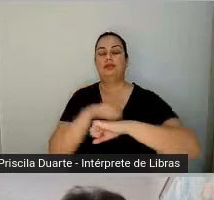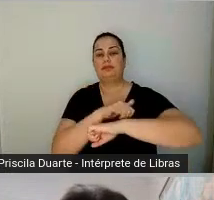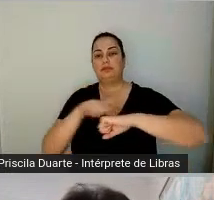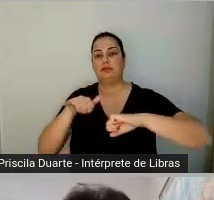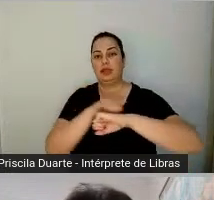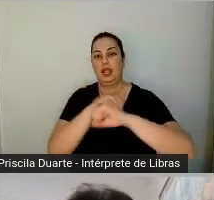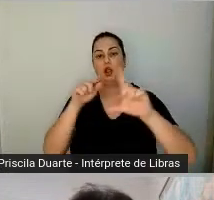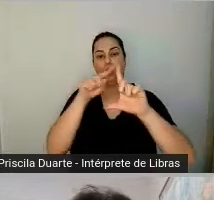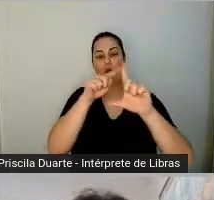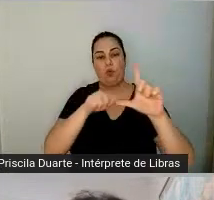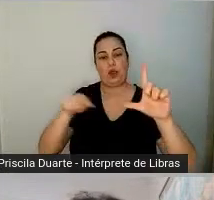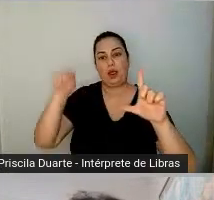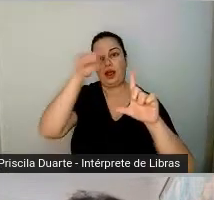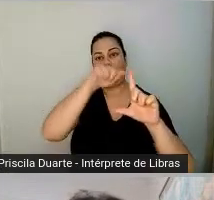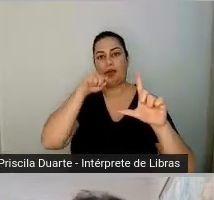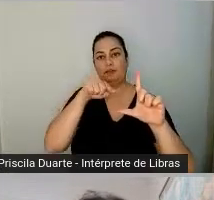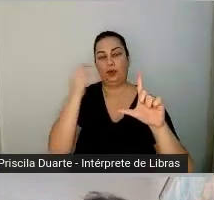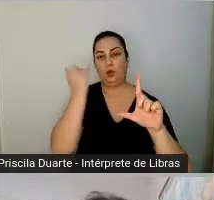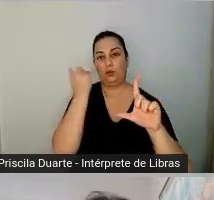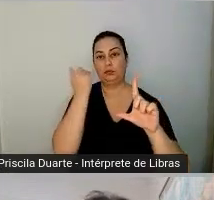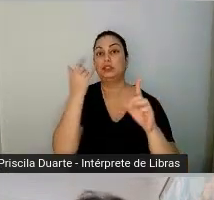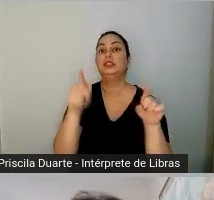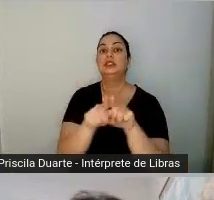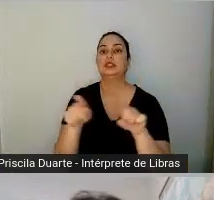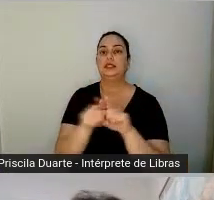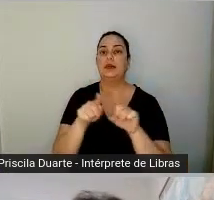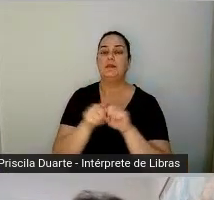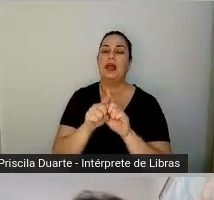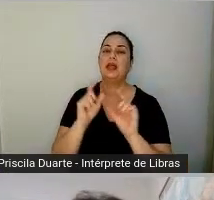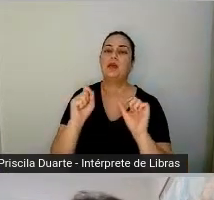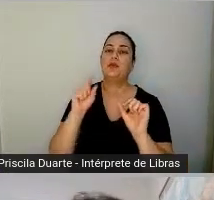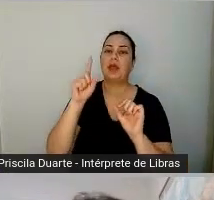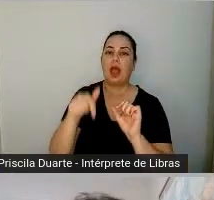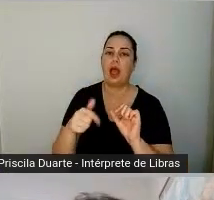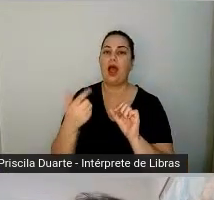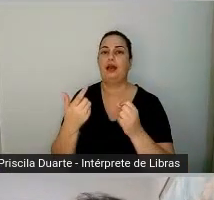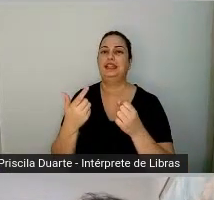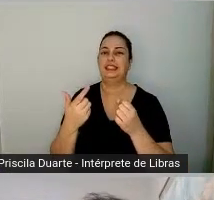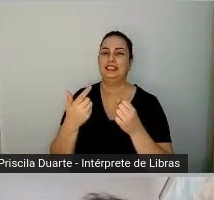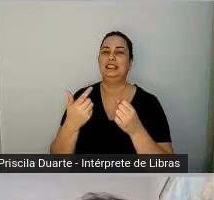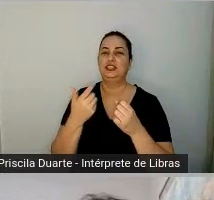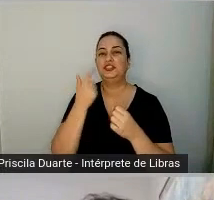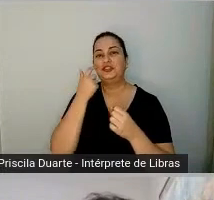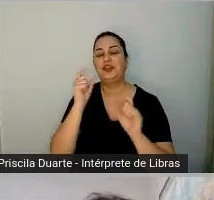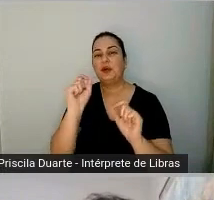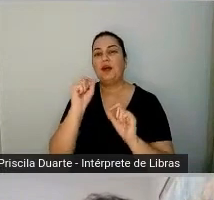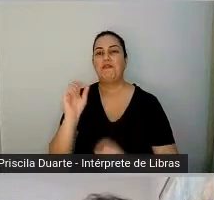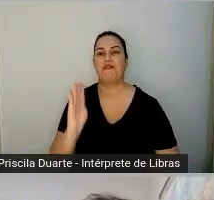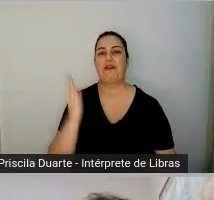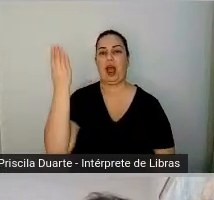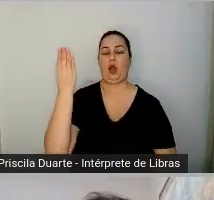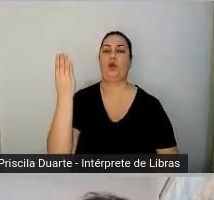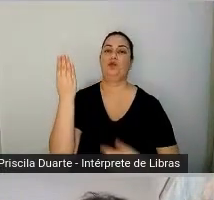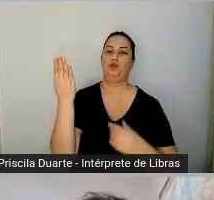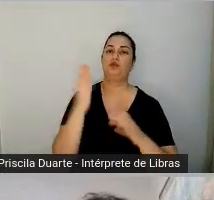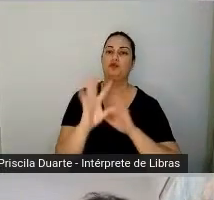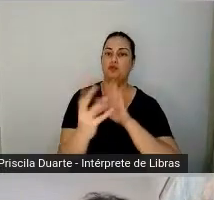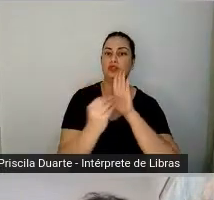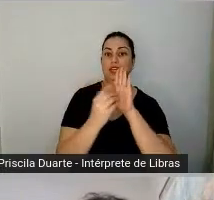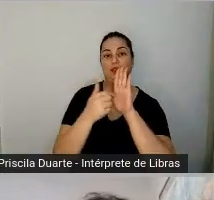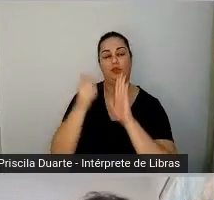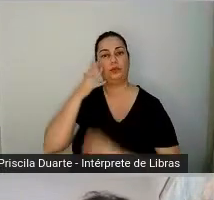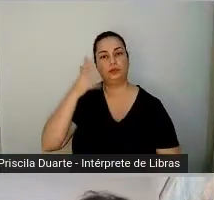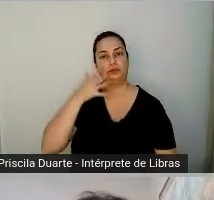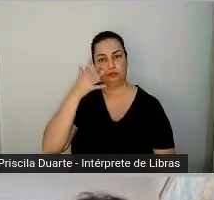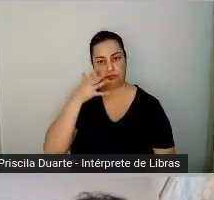quais são os furos, né, desses argumentos. Isso é muito importante, porque nos últimos anos, principalmente depois do veto